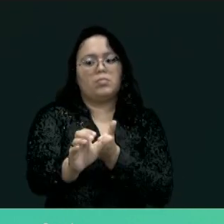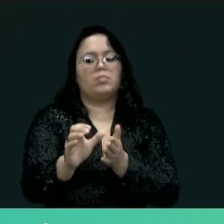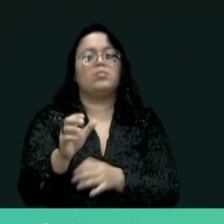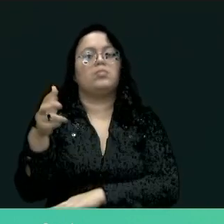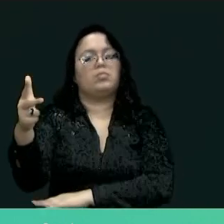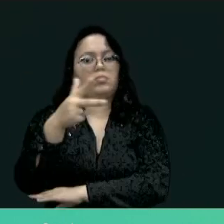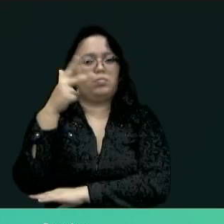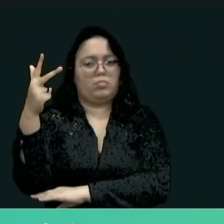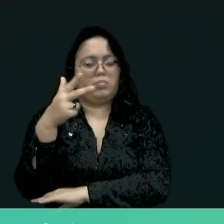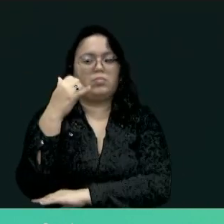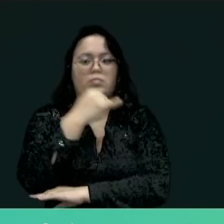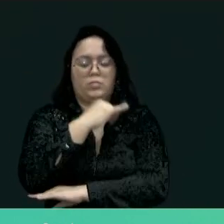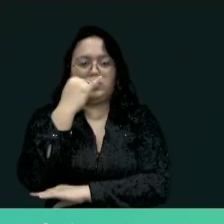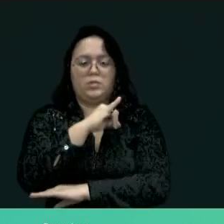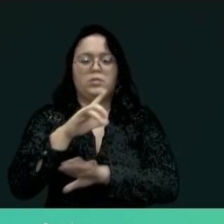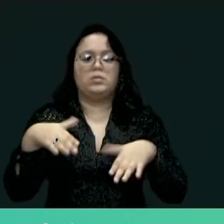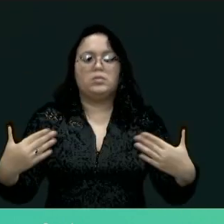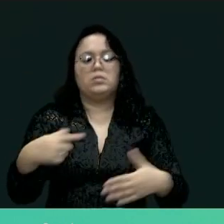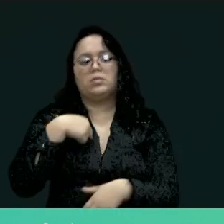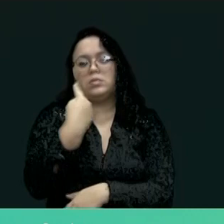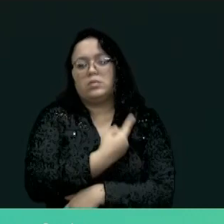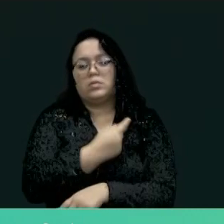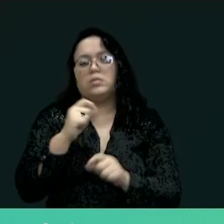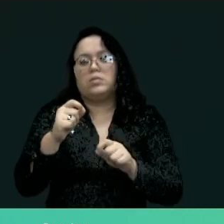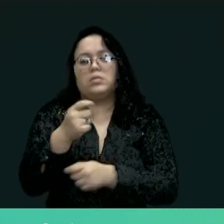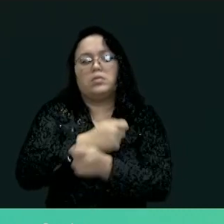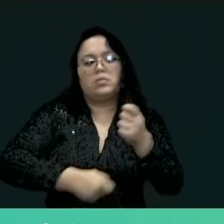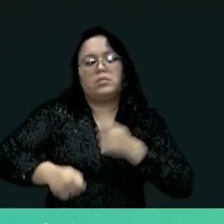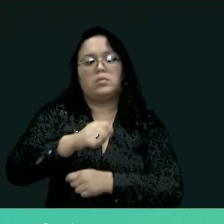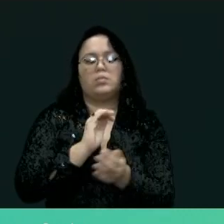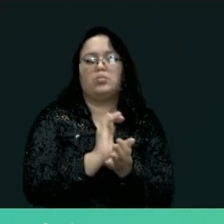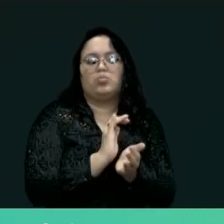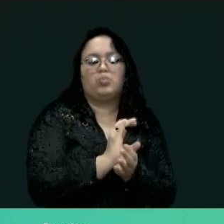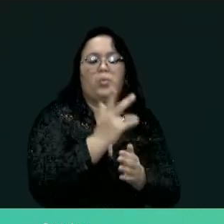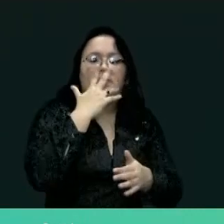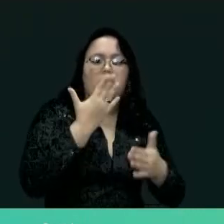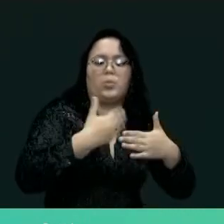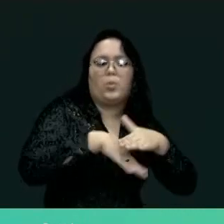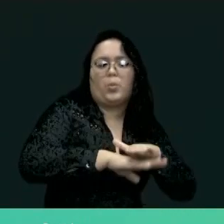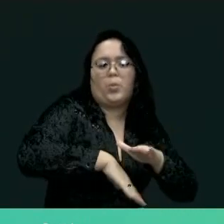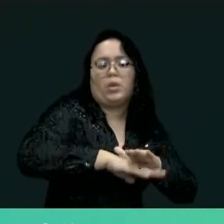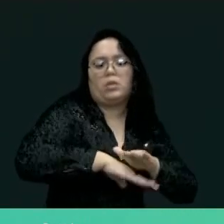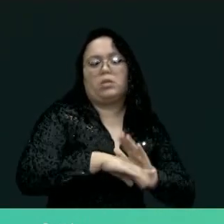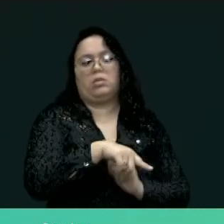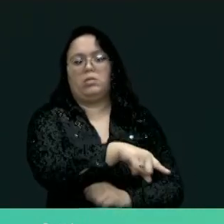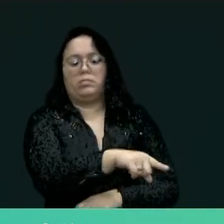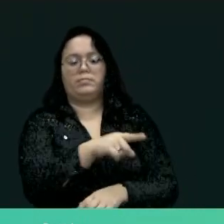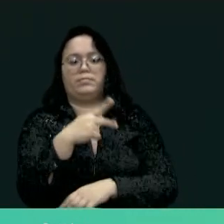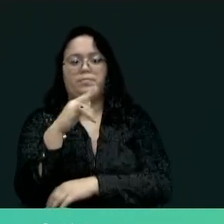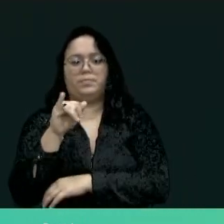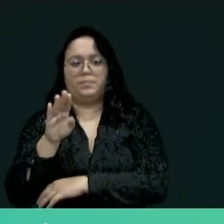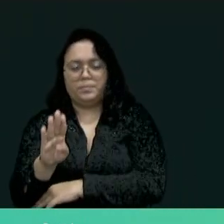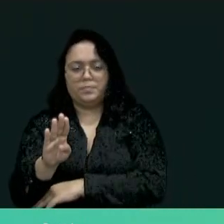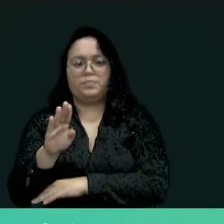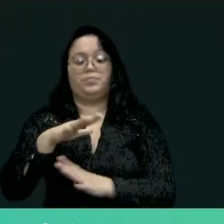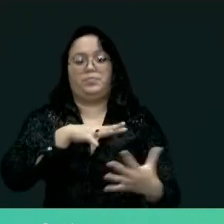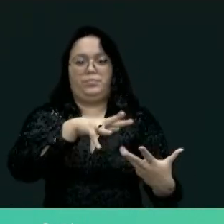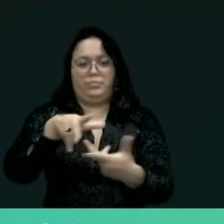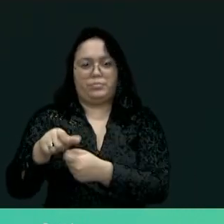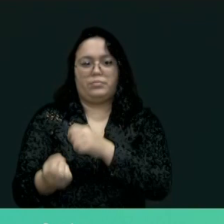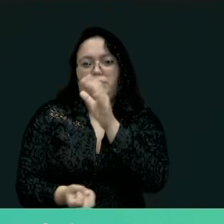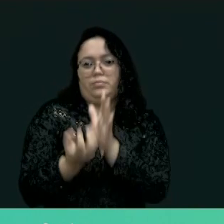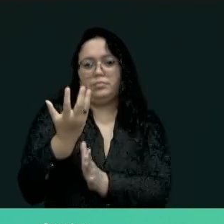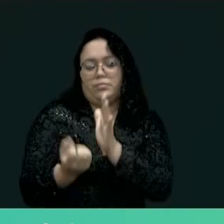energia eólica. Então, é como se nós estivéssemos economizando 70 bilhões do PIB global ao produzir energia